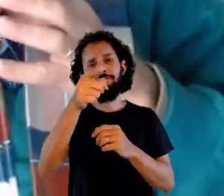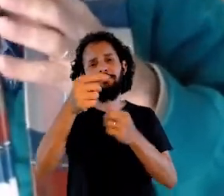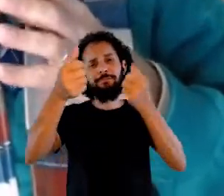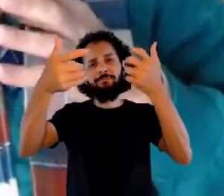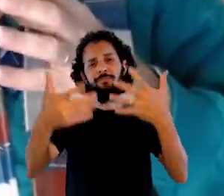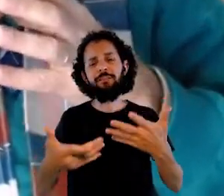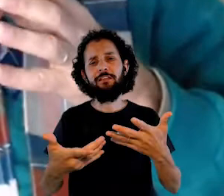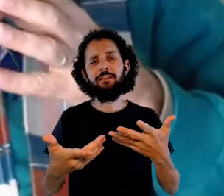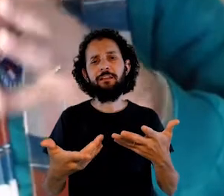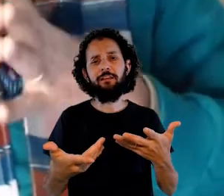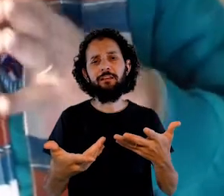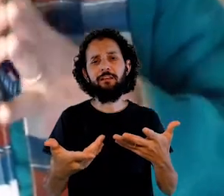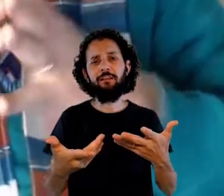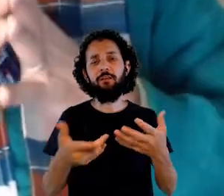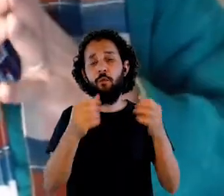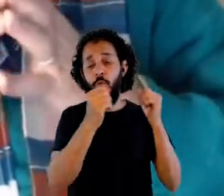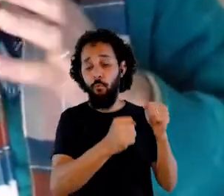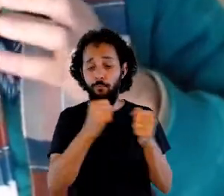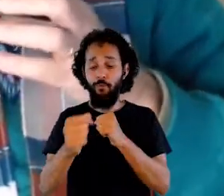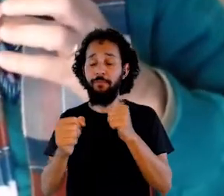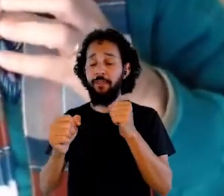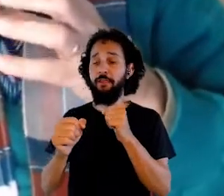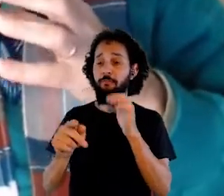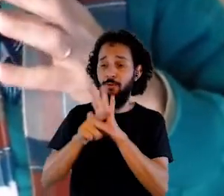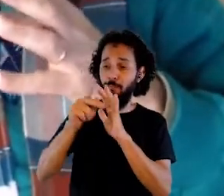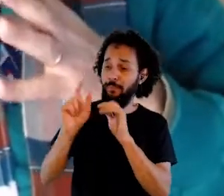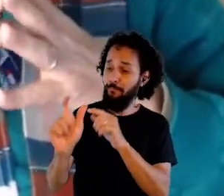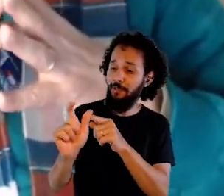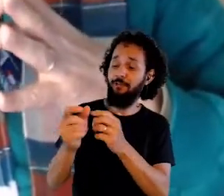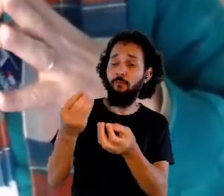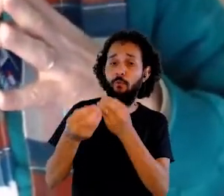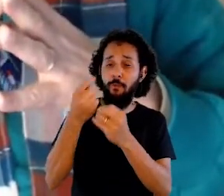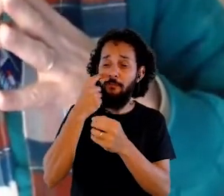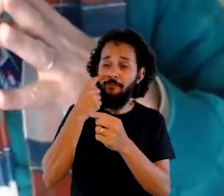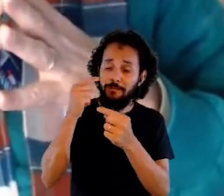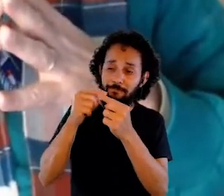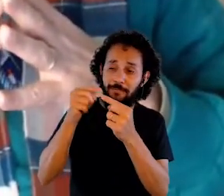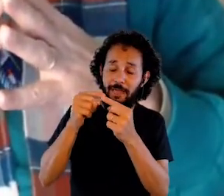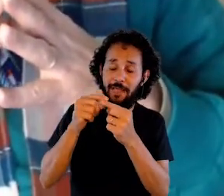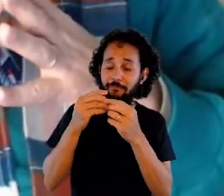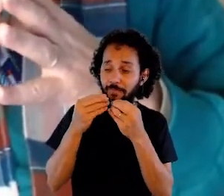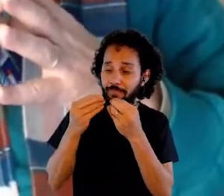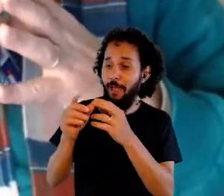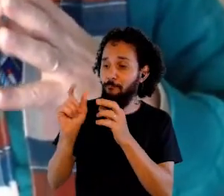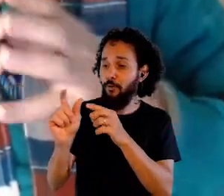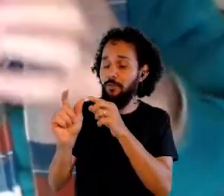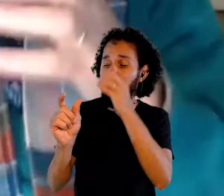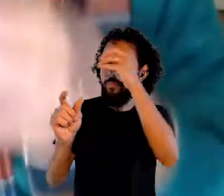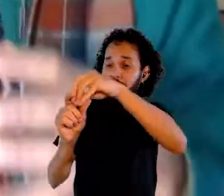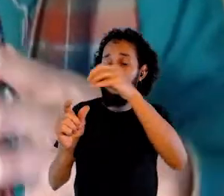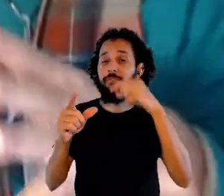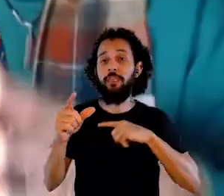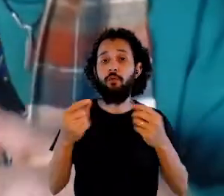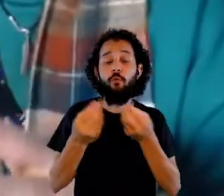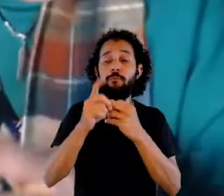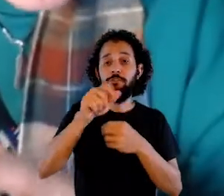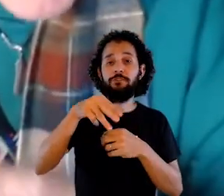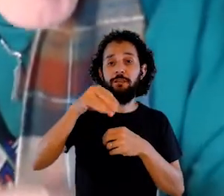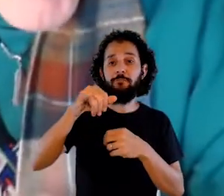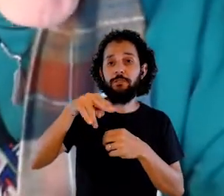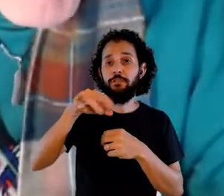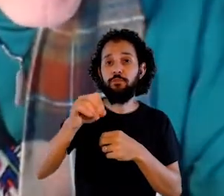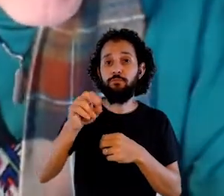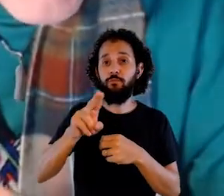poder da palavra, né, sobre como conferir poder à palavra, como que o xamanismo vê o uso da palavra. Estamos no momento